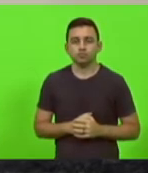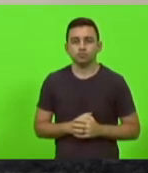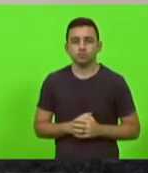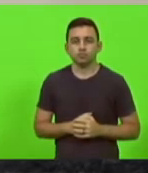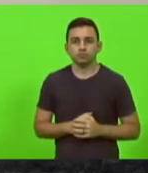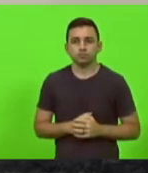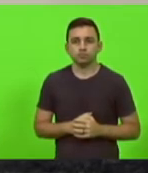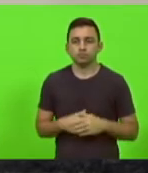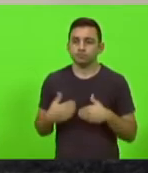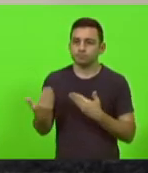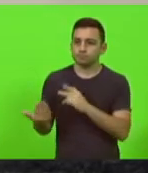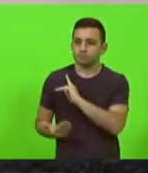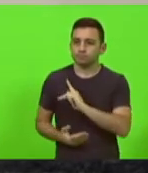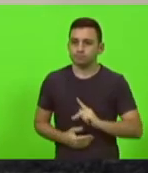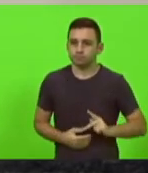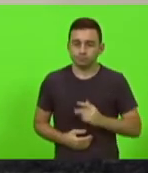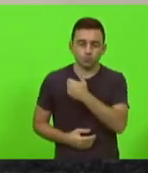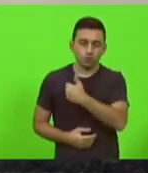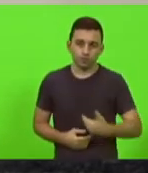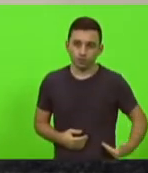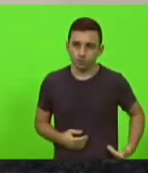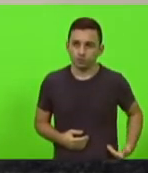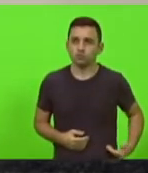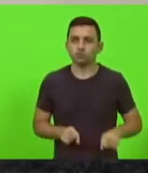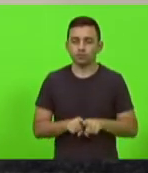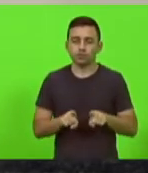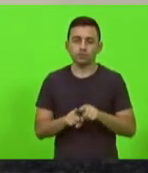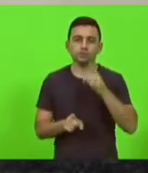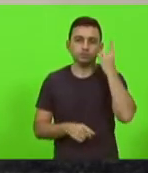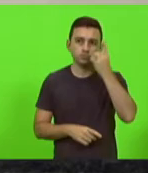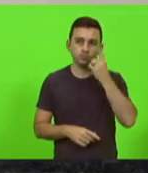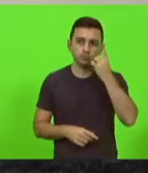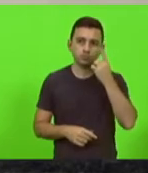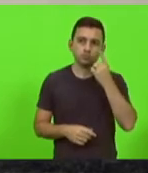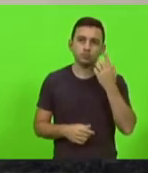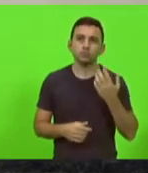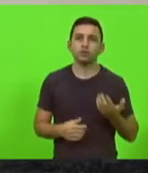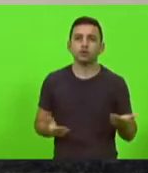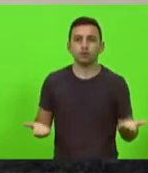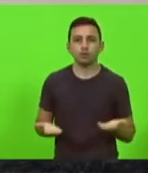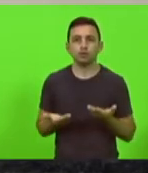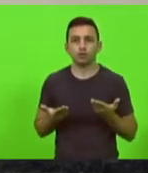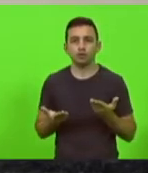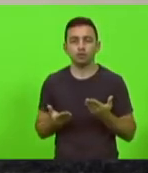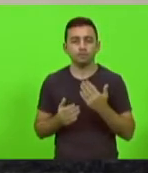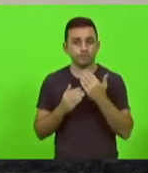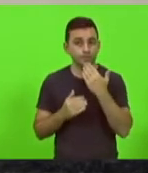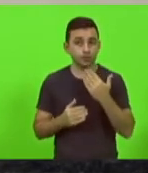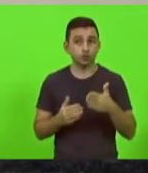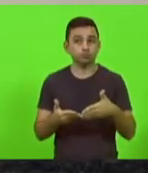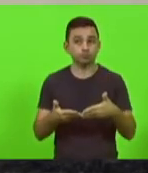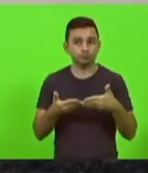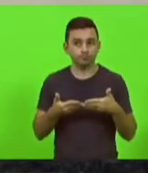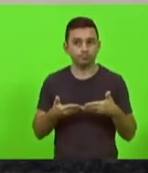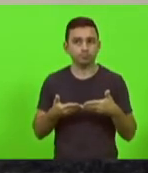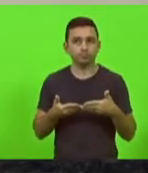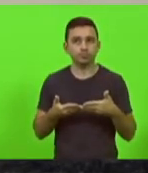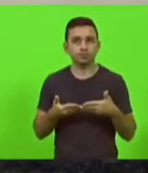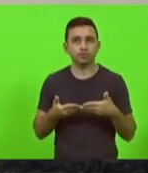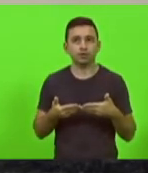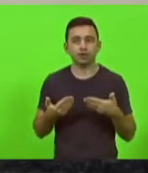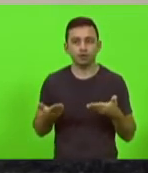Senhor governador, senhores deputados, eu quero pedir licença a esta mesa de